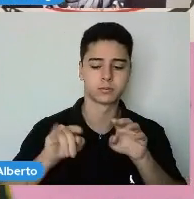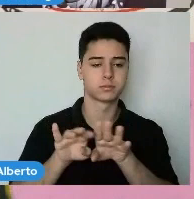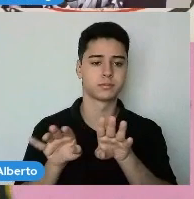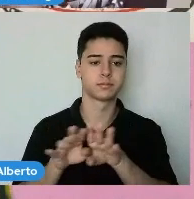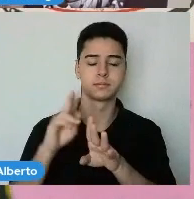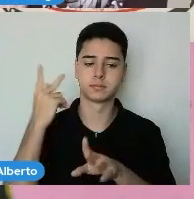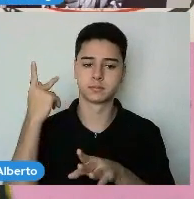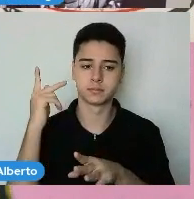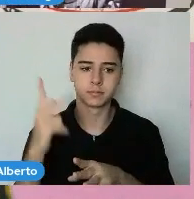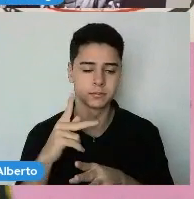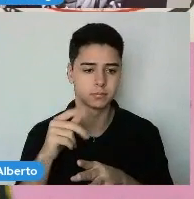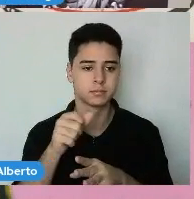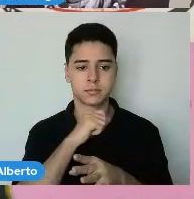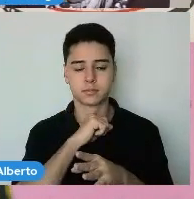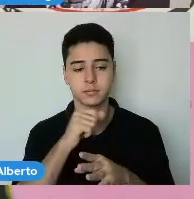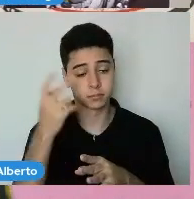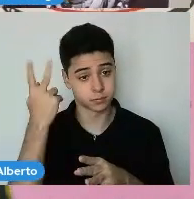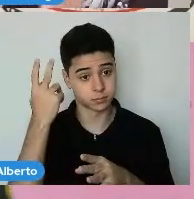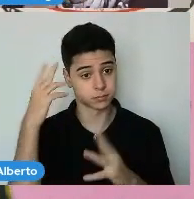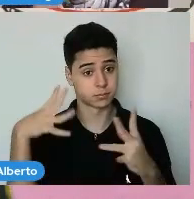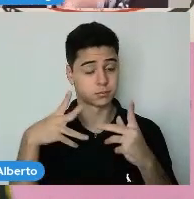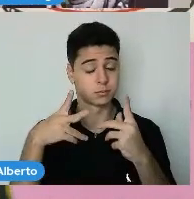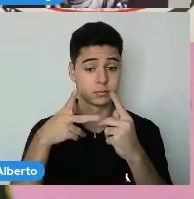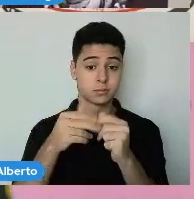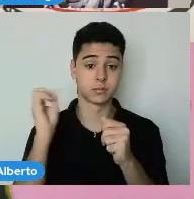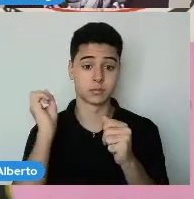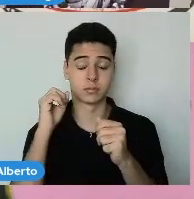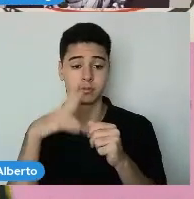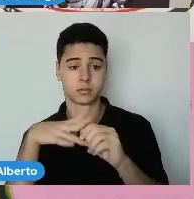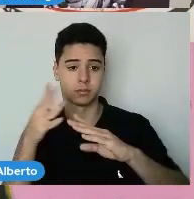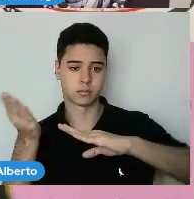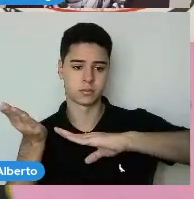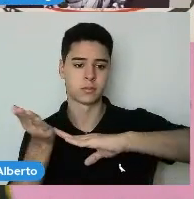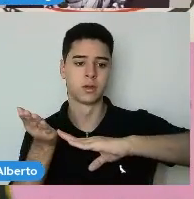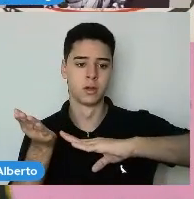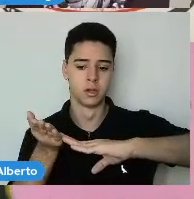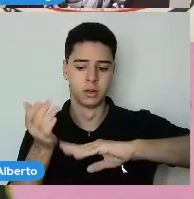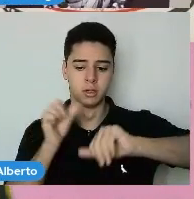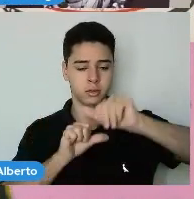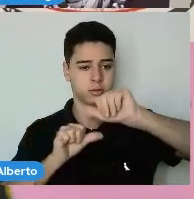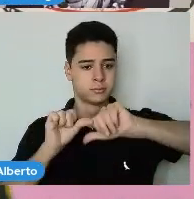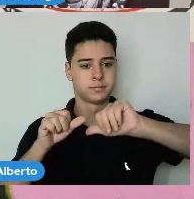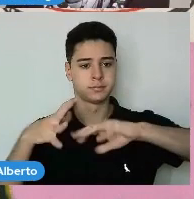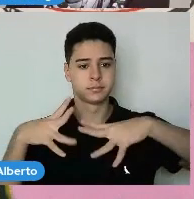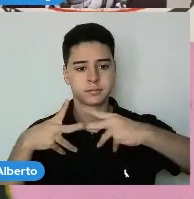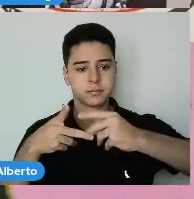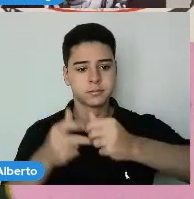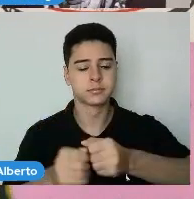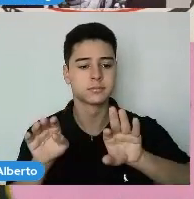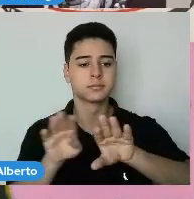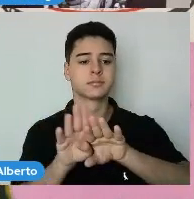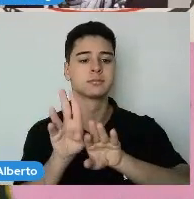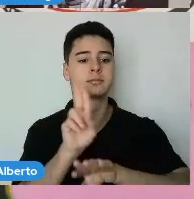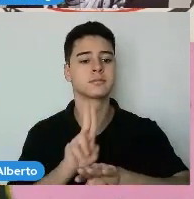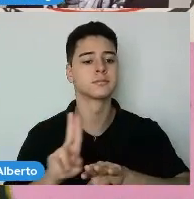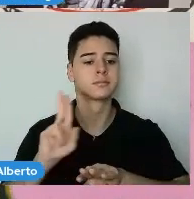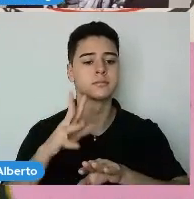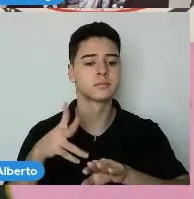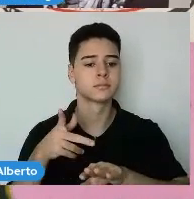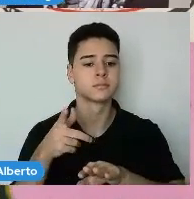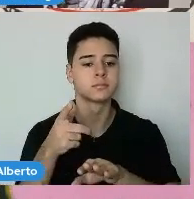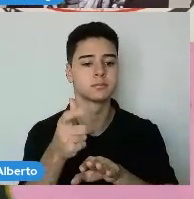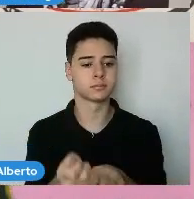tradicionais com uma roupagem contemporânea. Por isso que eu falei que a Transvanguarda também se utiliza desse conceito,